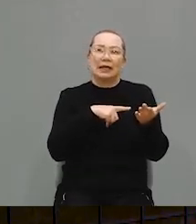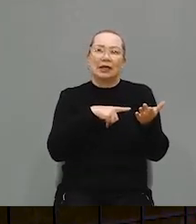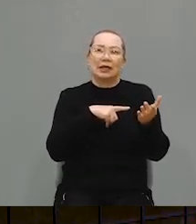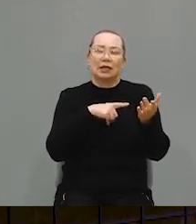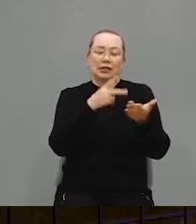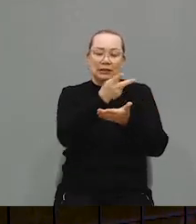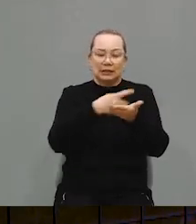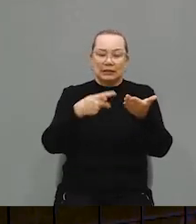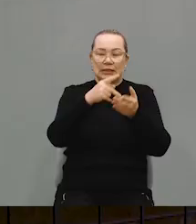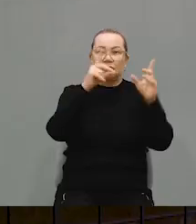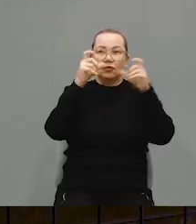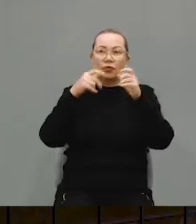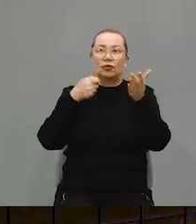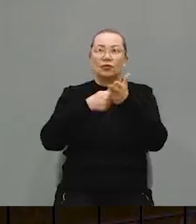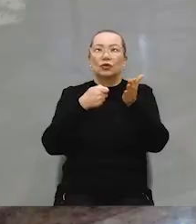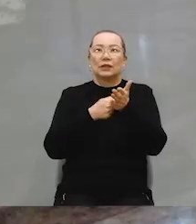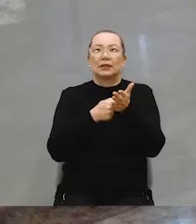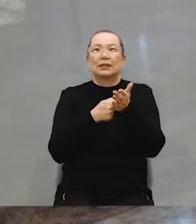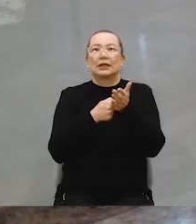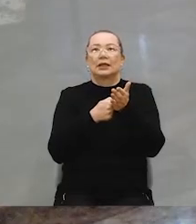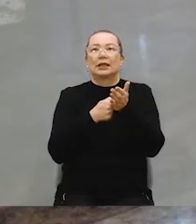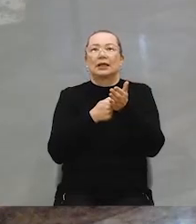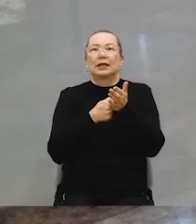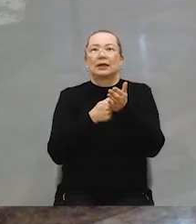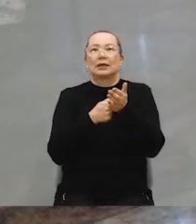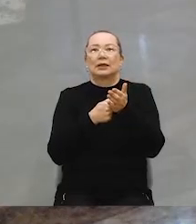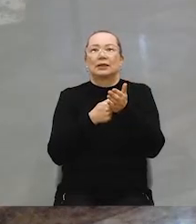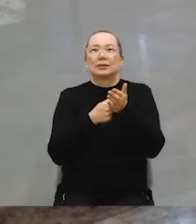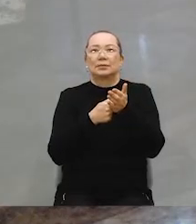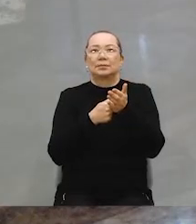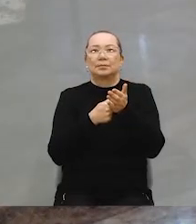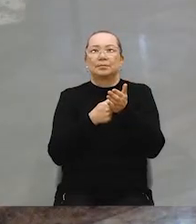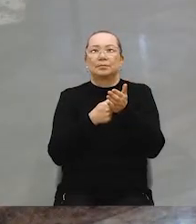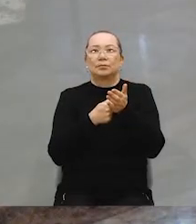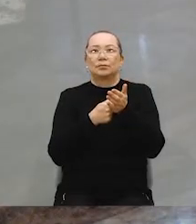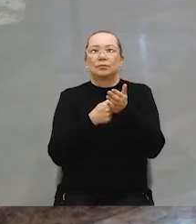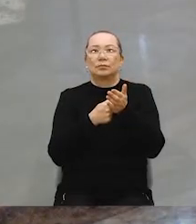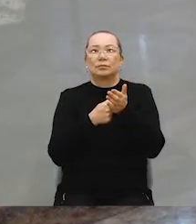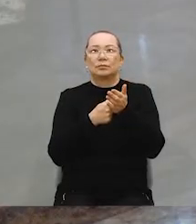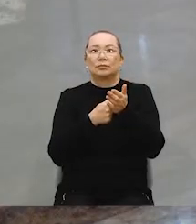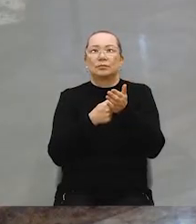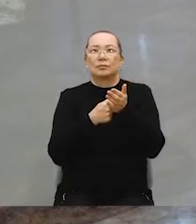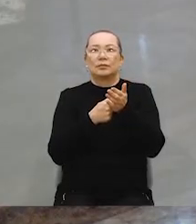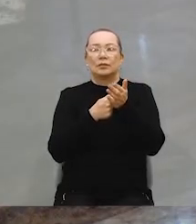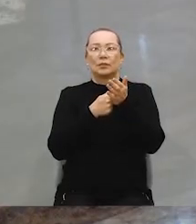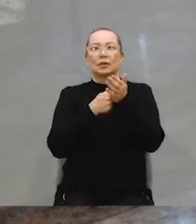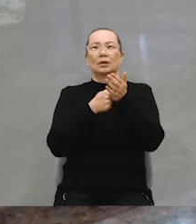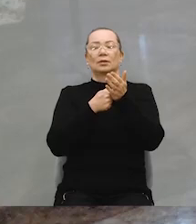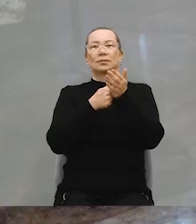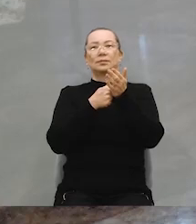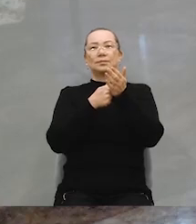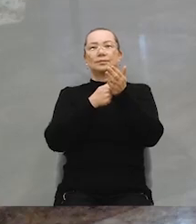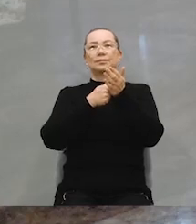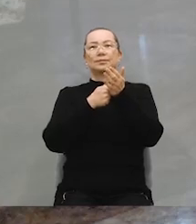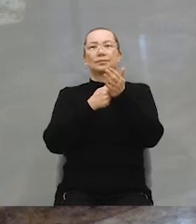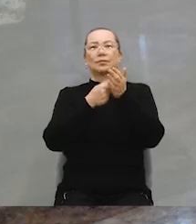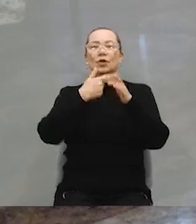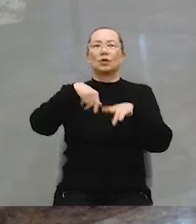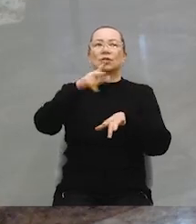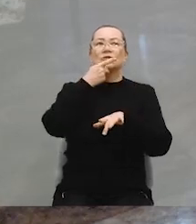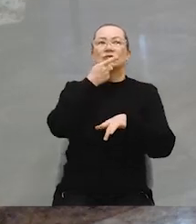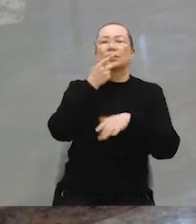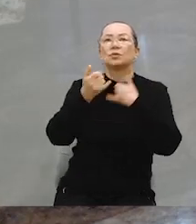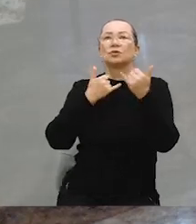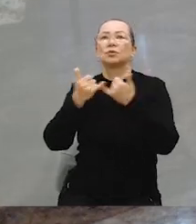e imagens. Eu vou tentar aqui folhear e equacionar com o microfone. Nós tratamos,